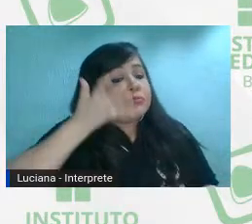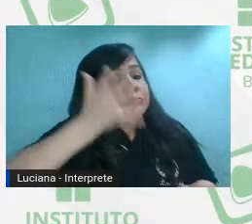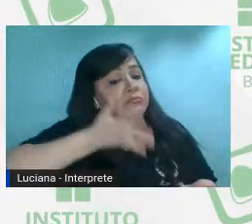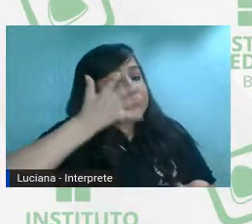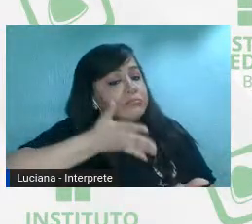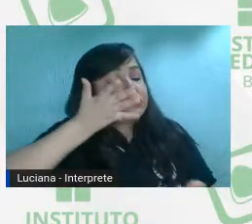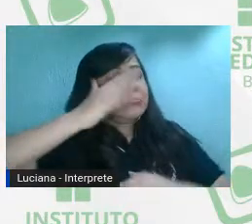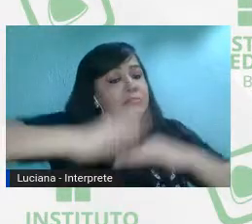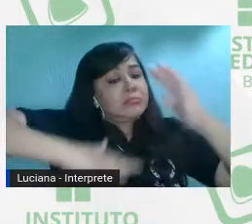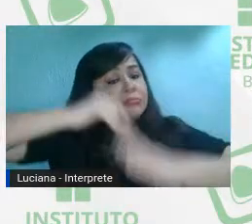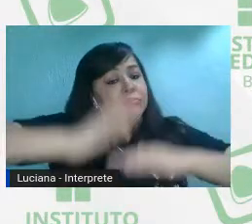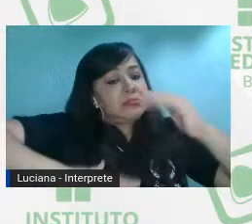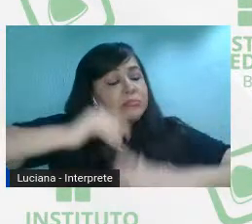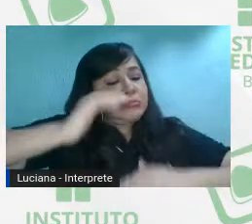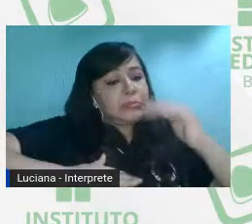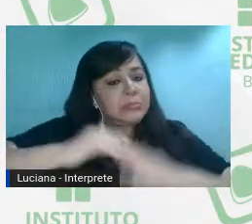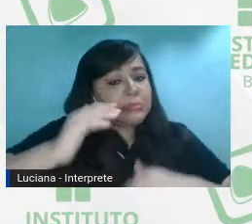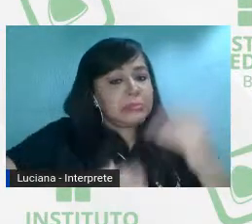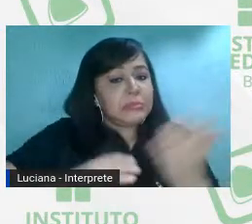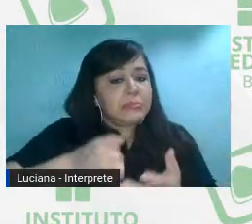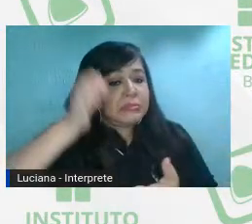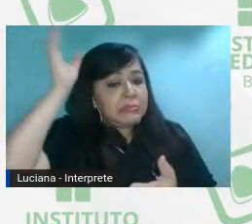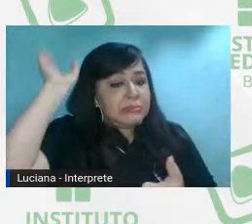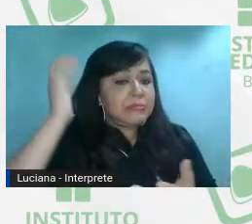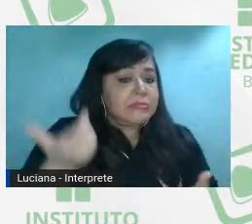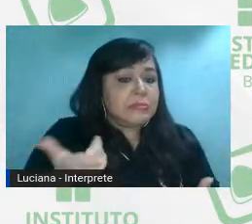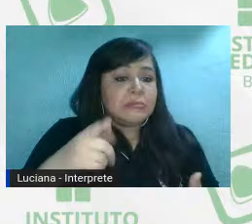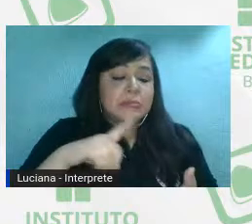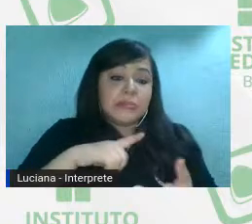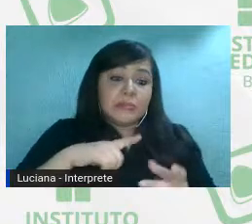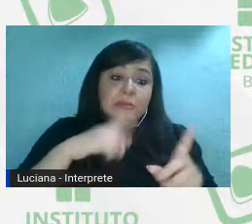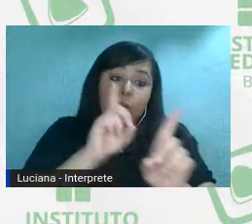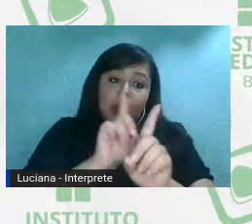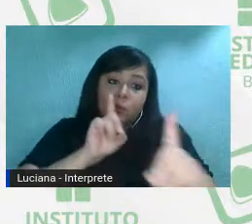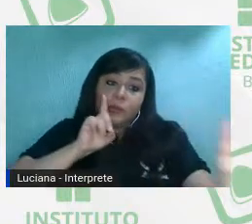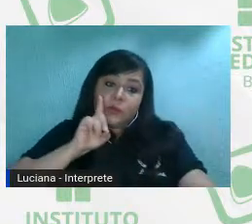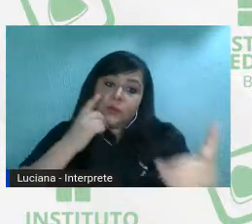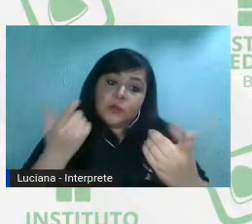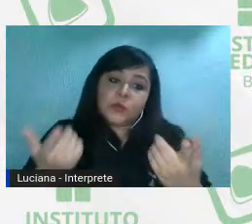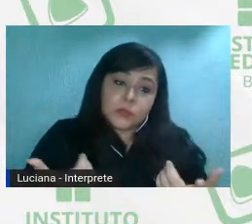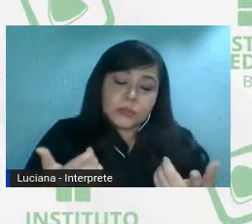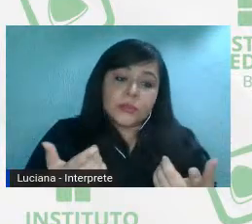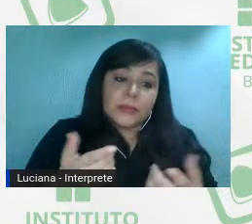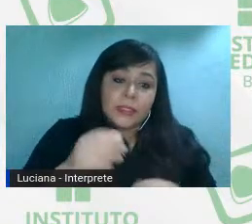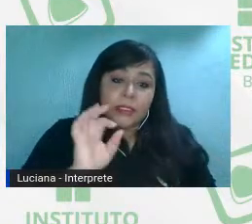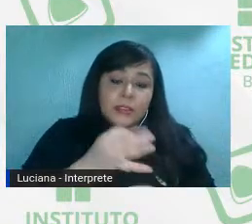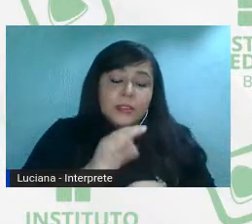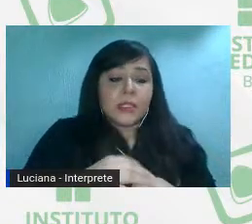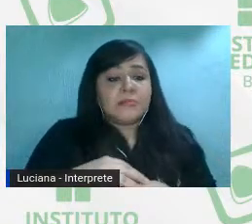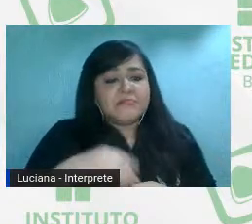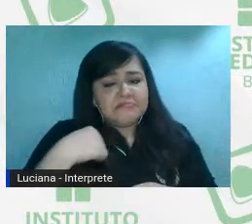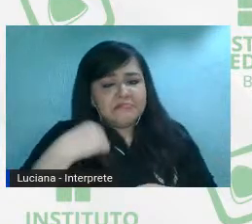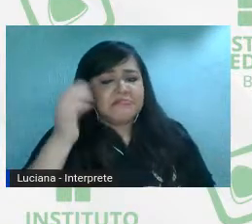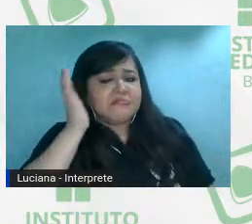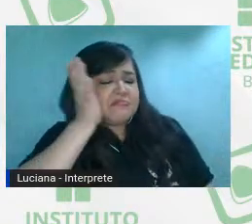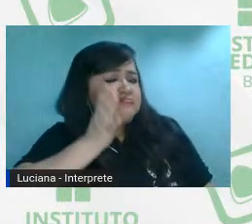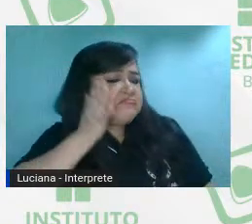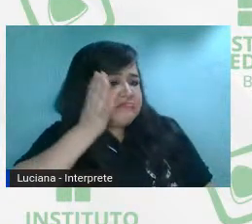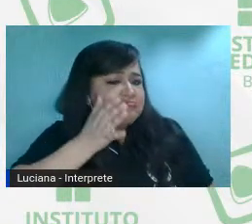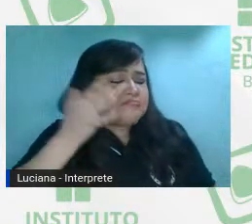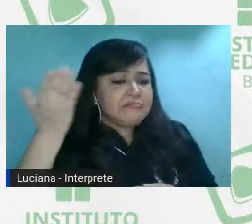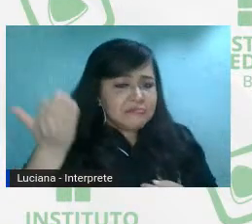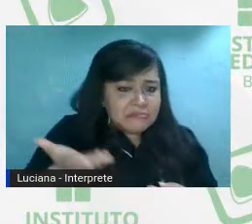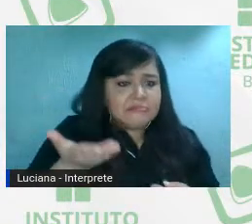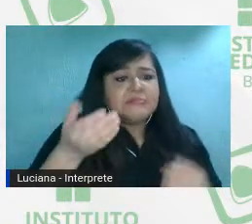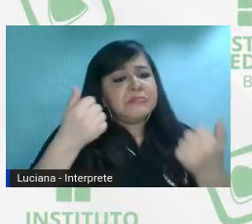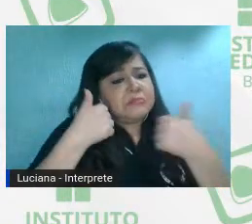acadêmicas e relações humanizadas no contexto do distanciamento físico. E achei esse tema muito interessante, porque foi